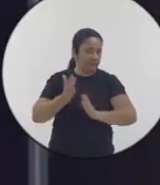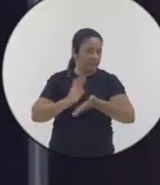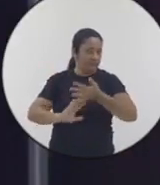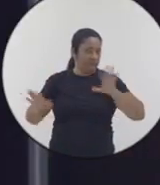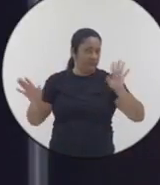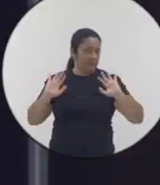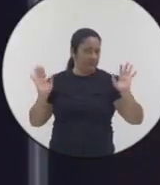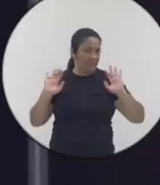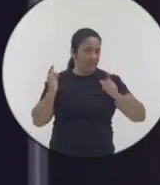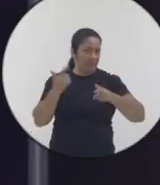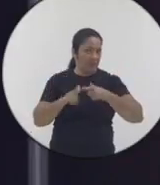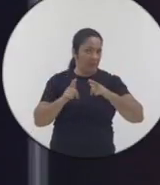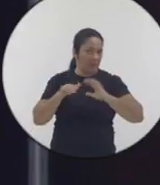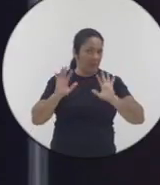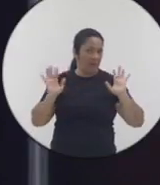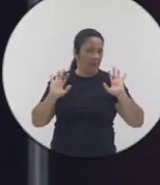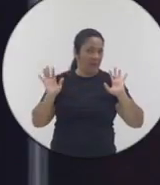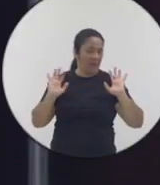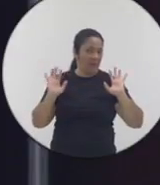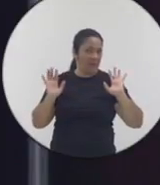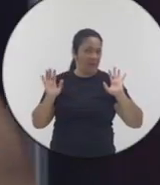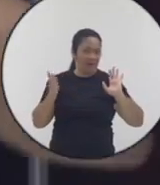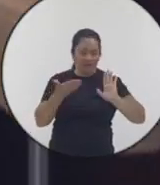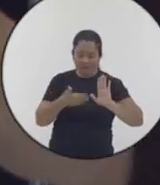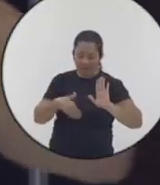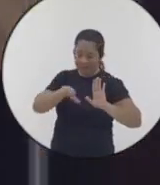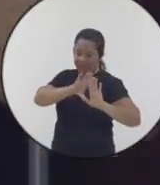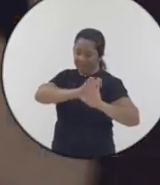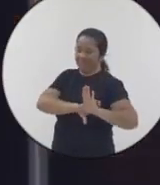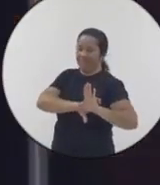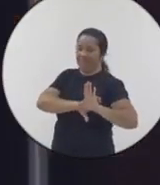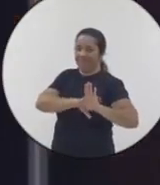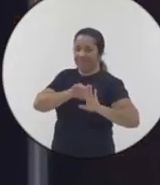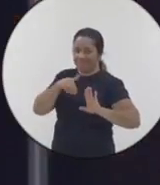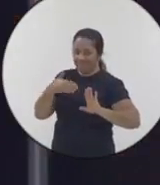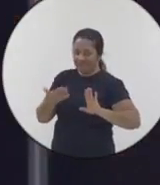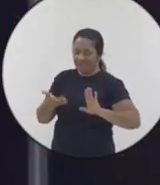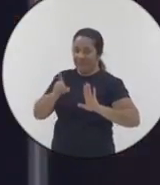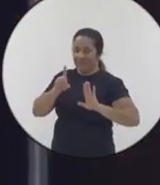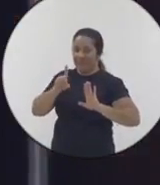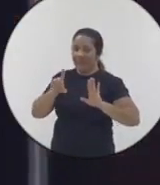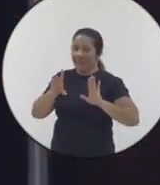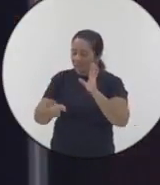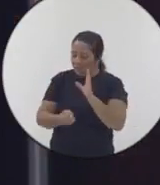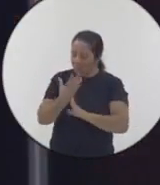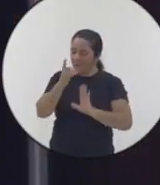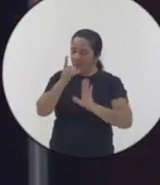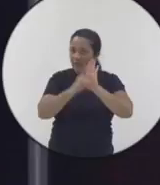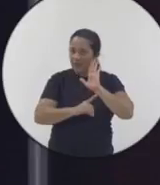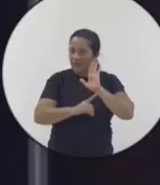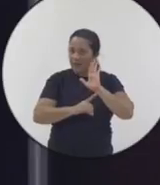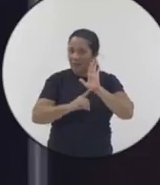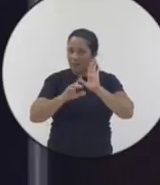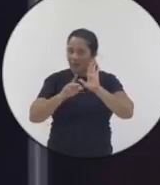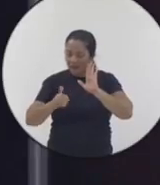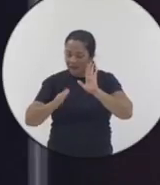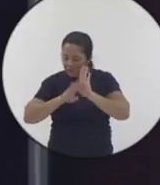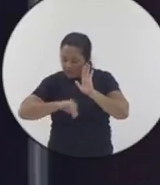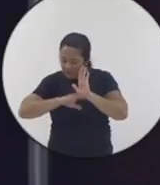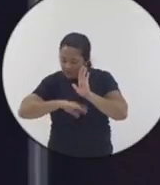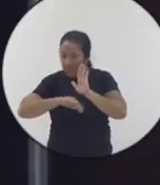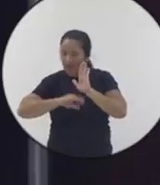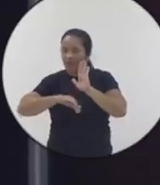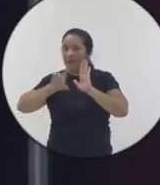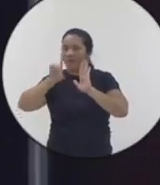maquiada, mas não maquiada como a gente gosta, uma forma maquiada para conseguir, com um decreto, tirar direito nosso. Né? Então,